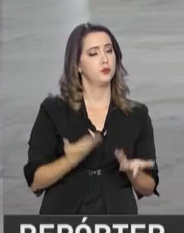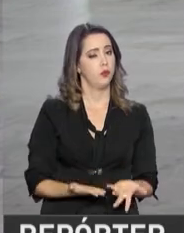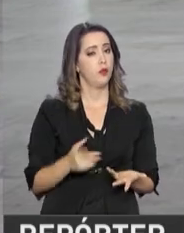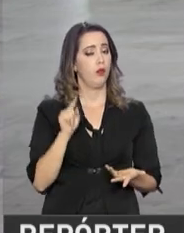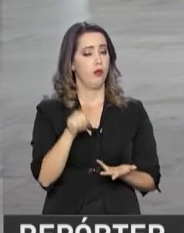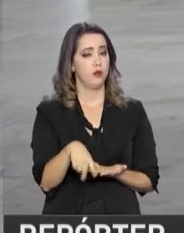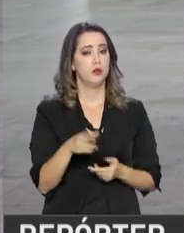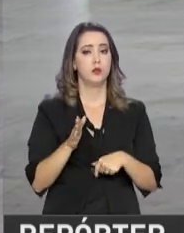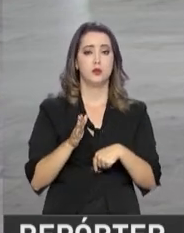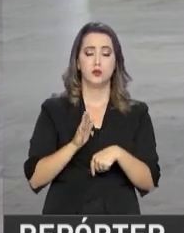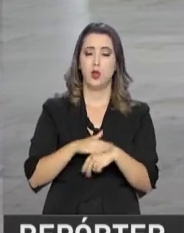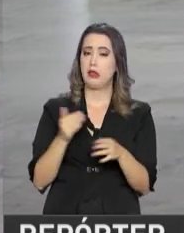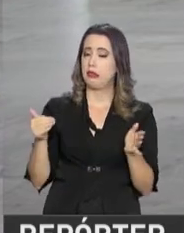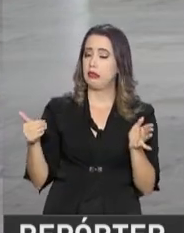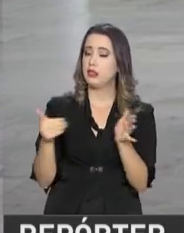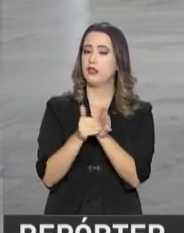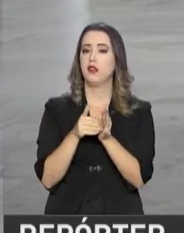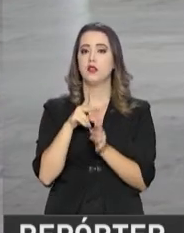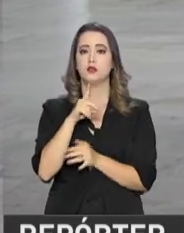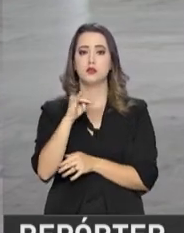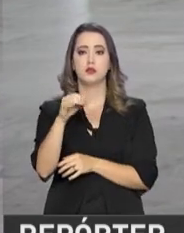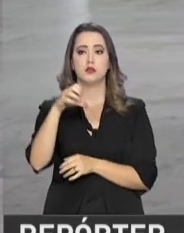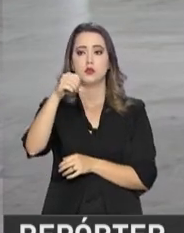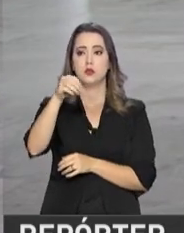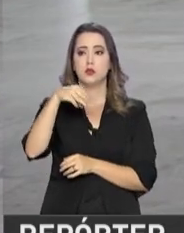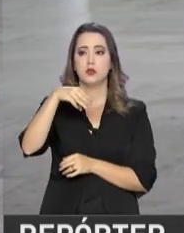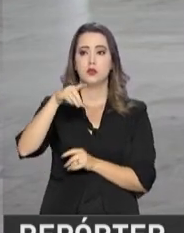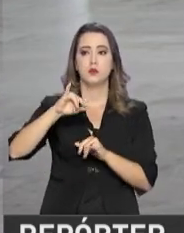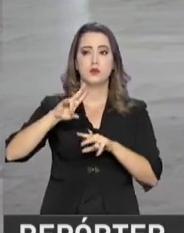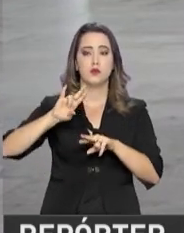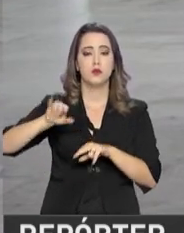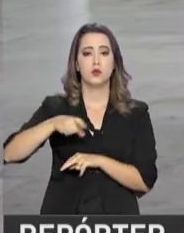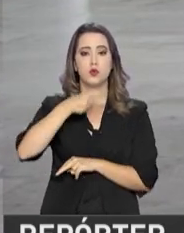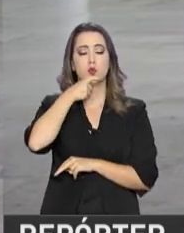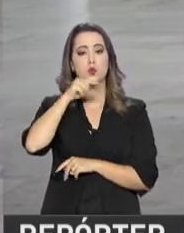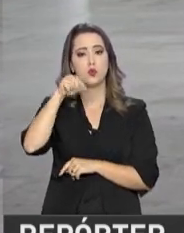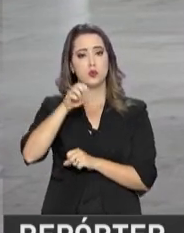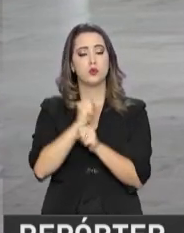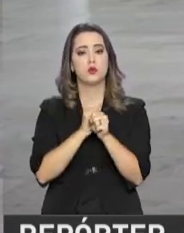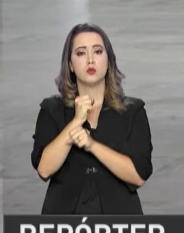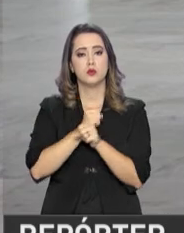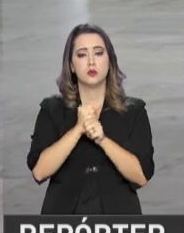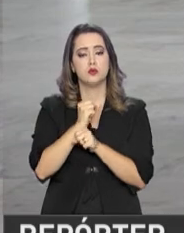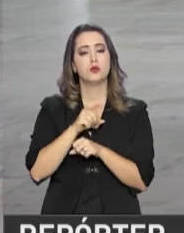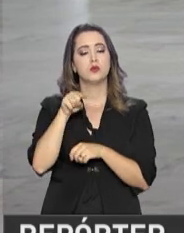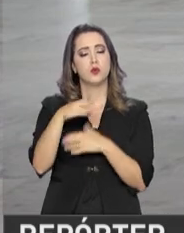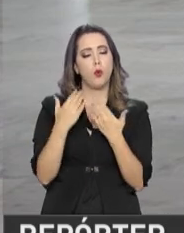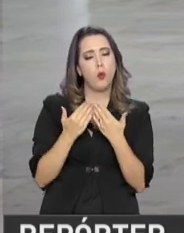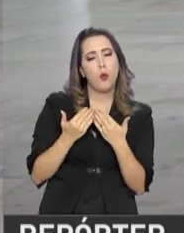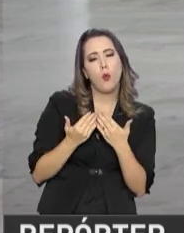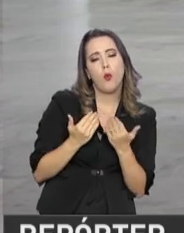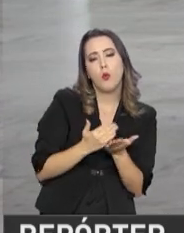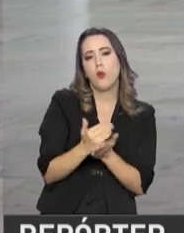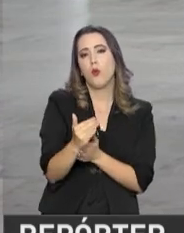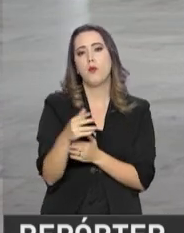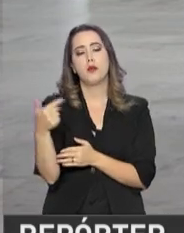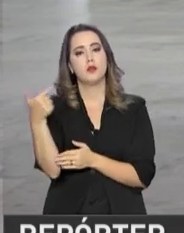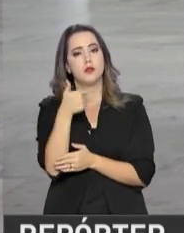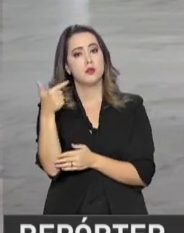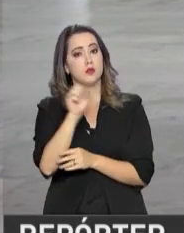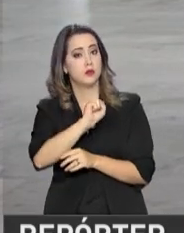individuais o limite de adesão é 9 de julho deste ano ou seja ali o comecinho do segundo